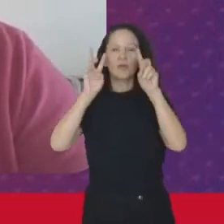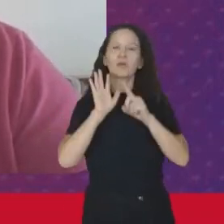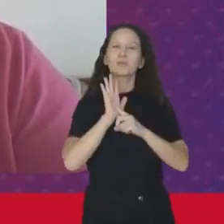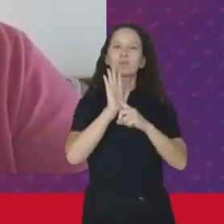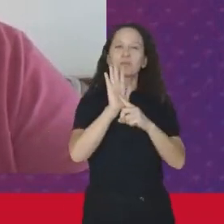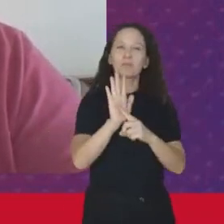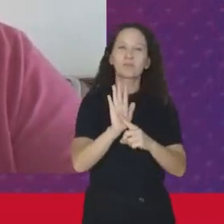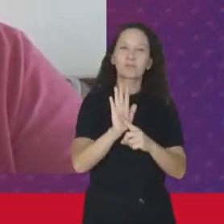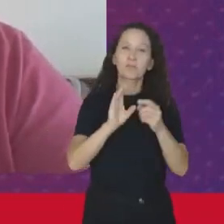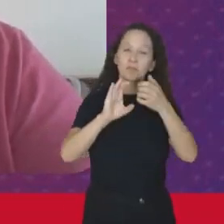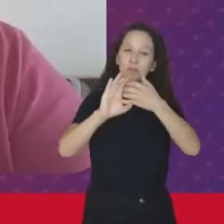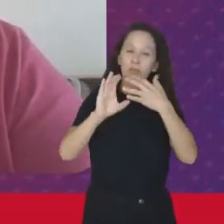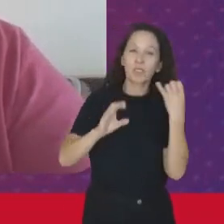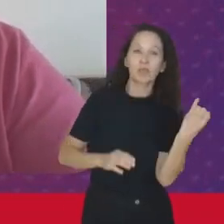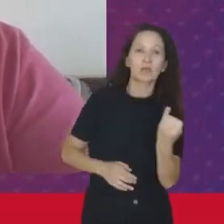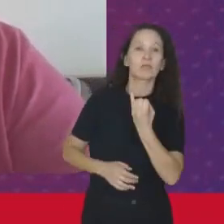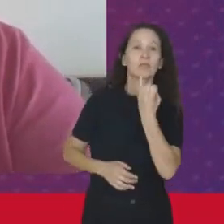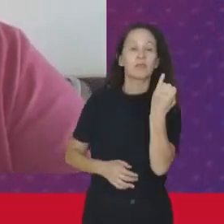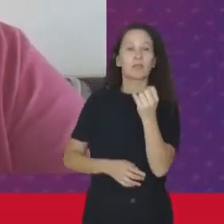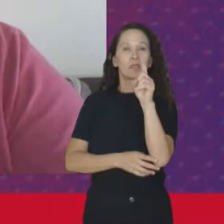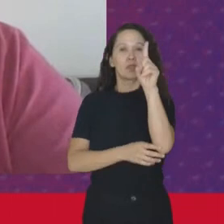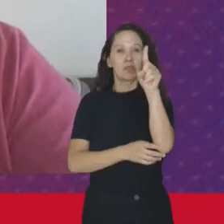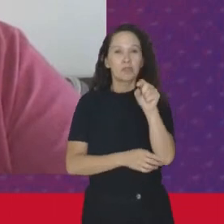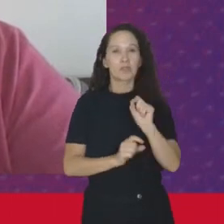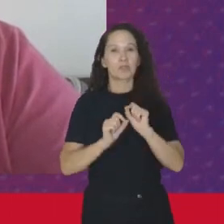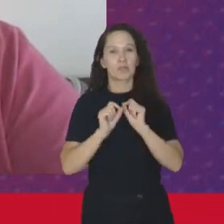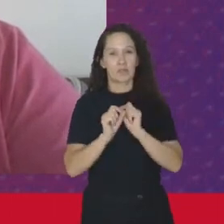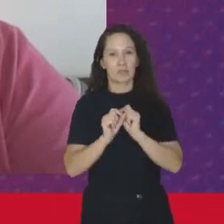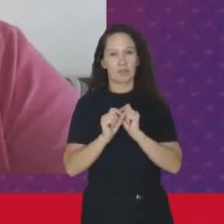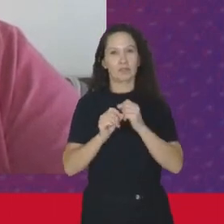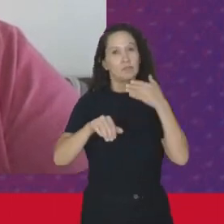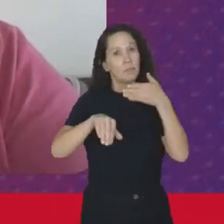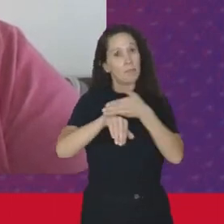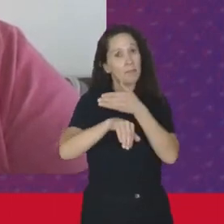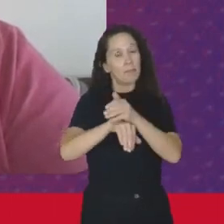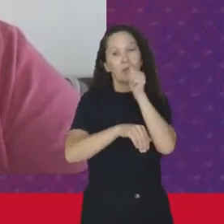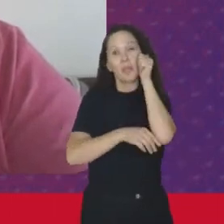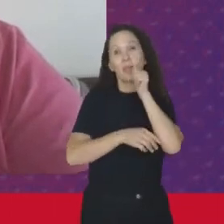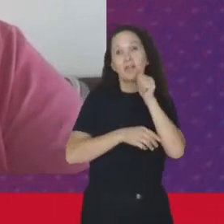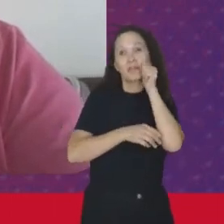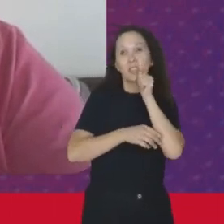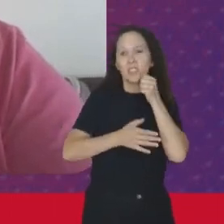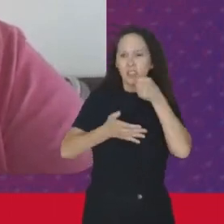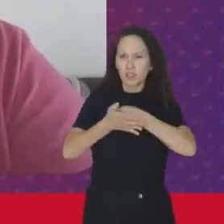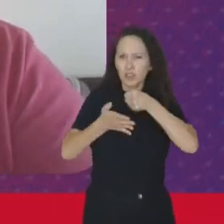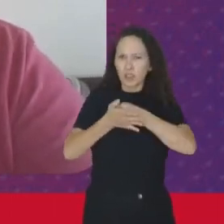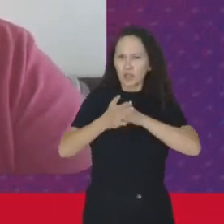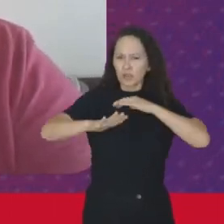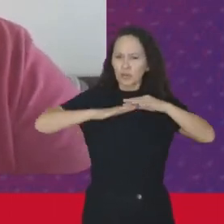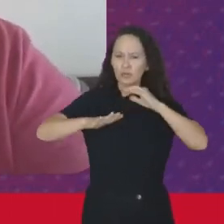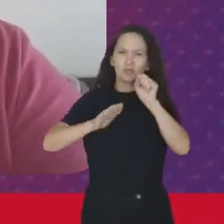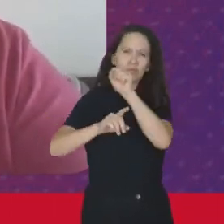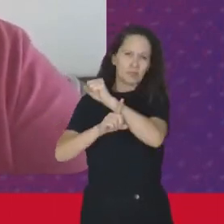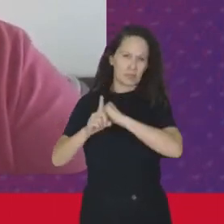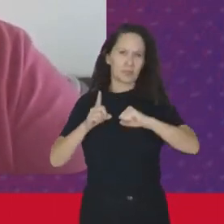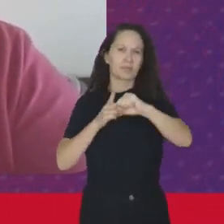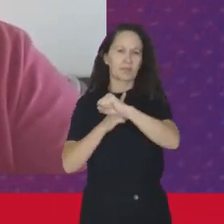de um aspecto importante que é a participação das mulheres nas lutas e nos